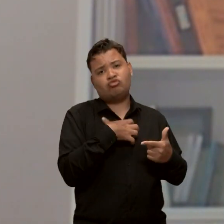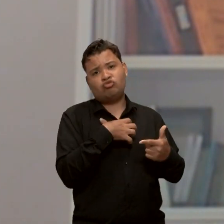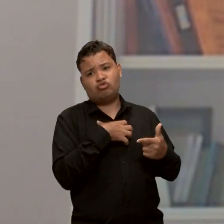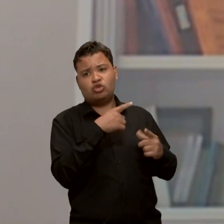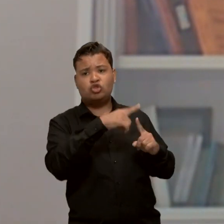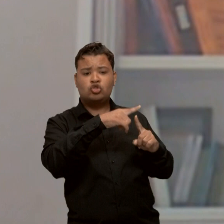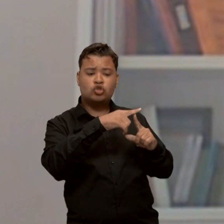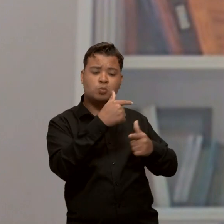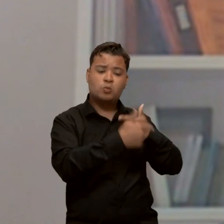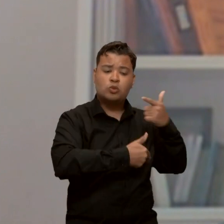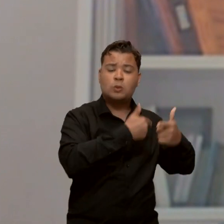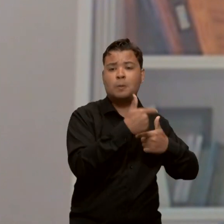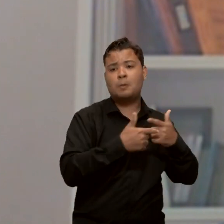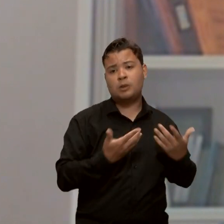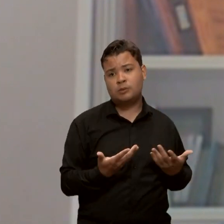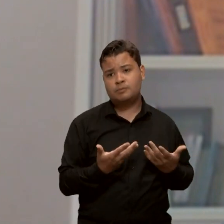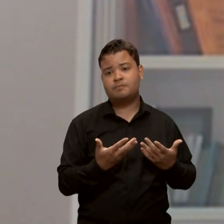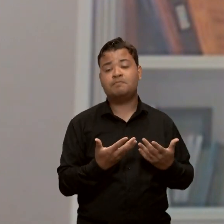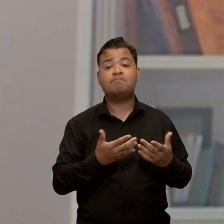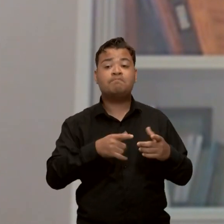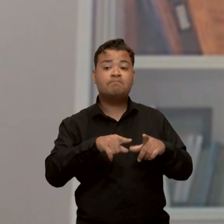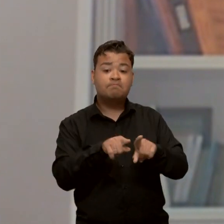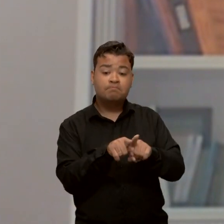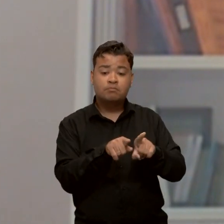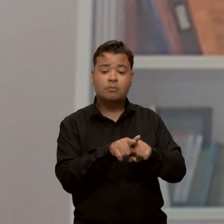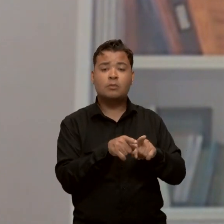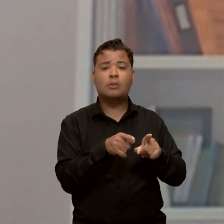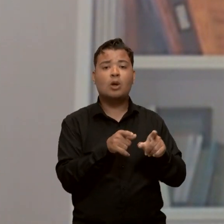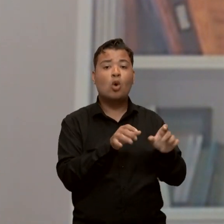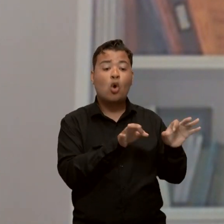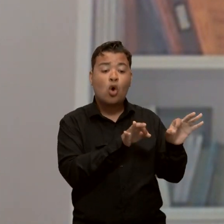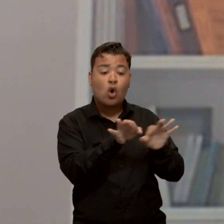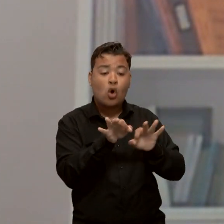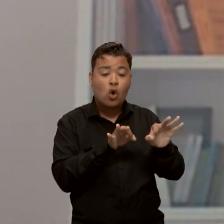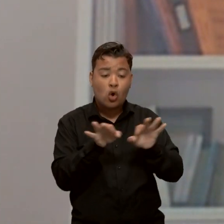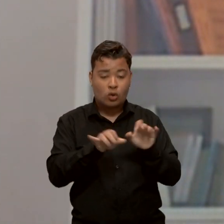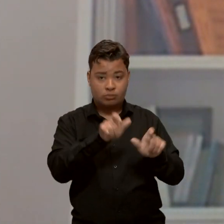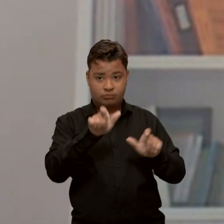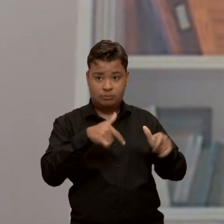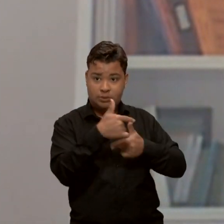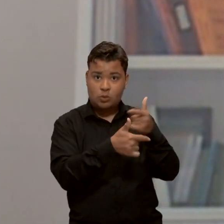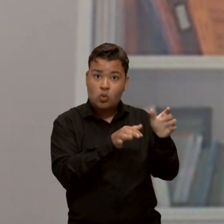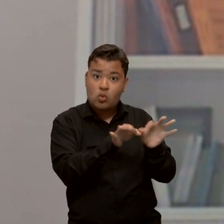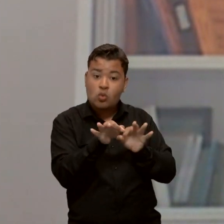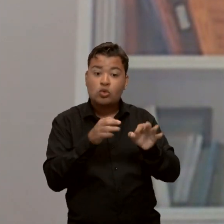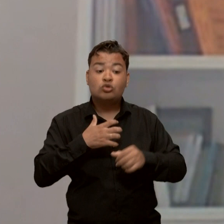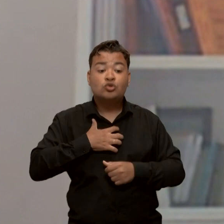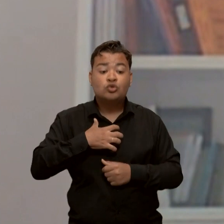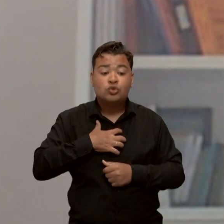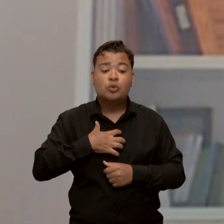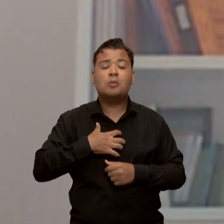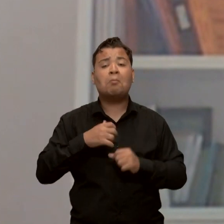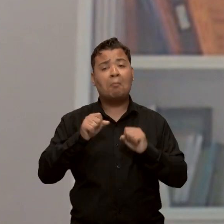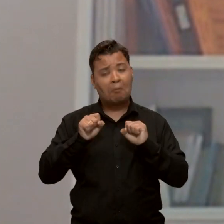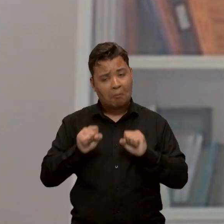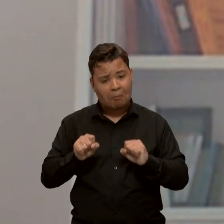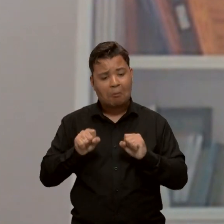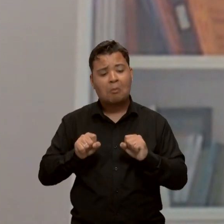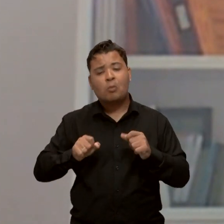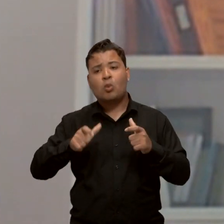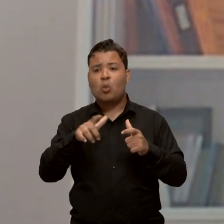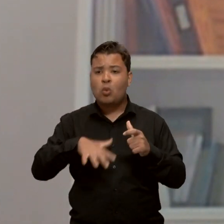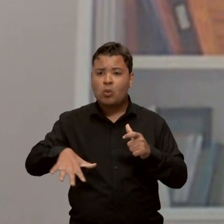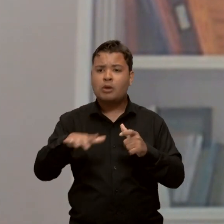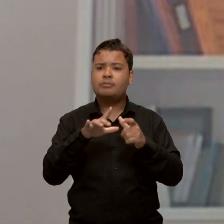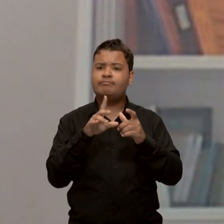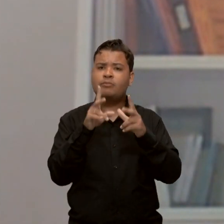trabalho, dependendo do grau de organização dos trabalhadores nesse ambiente, a gente pode ter um espaço muito